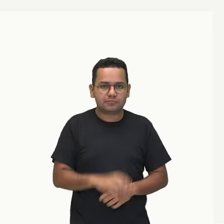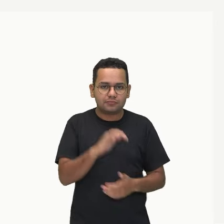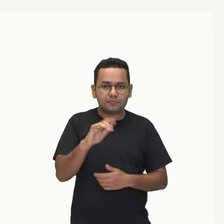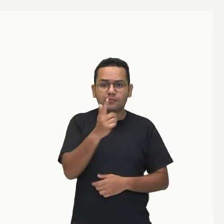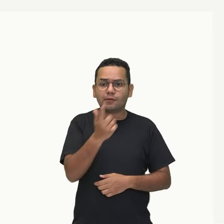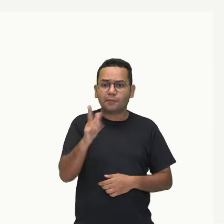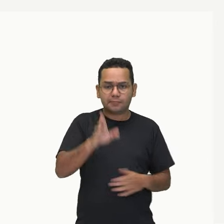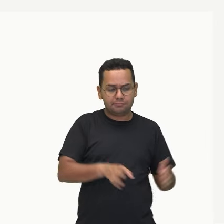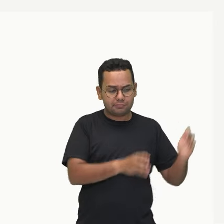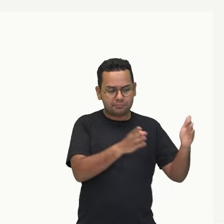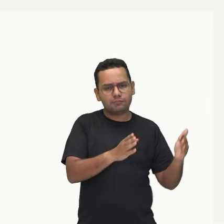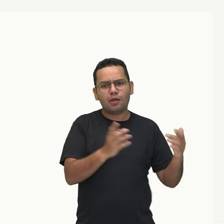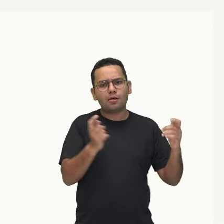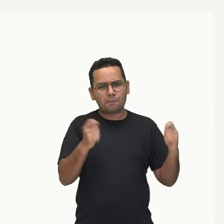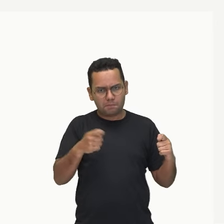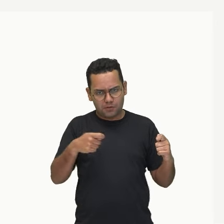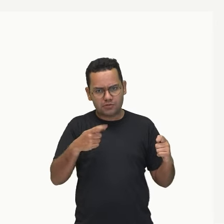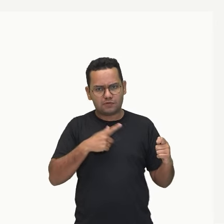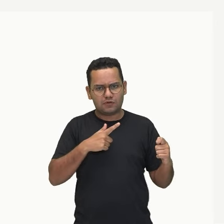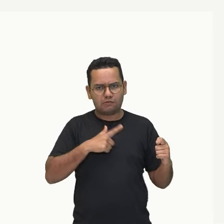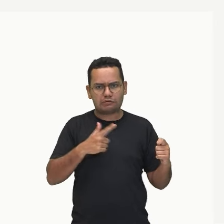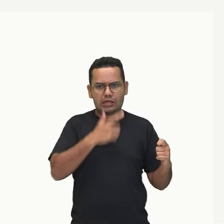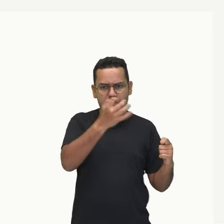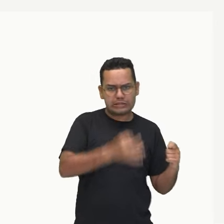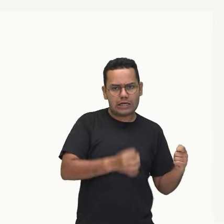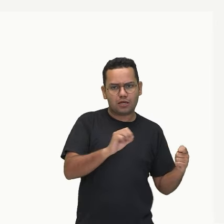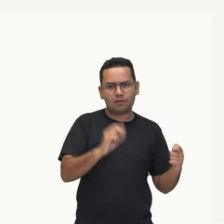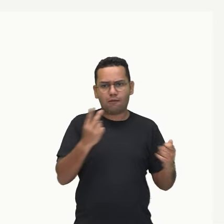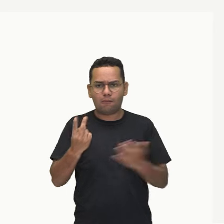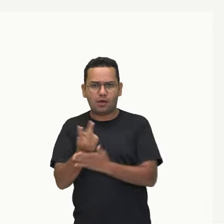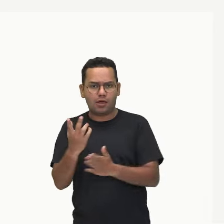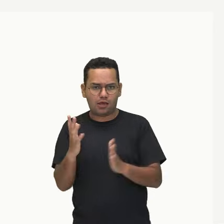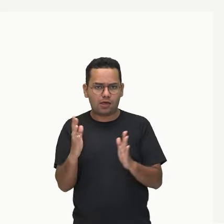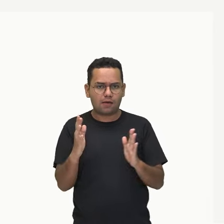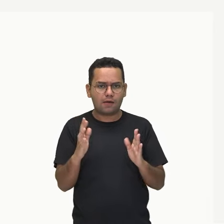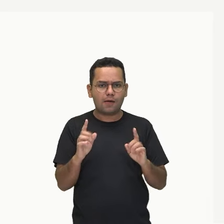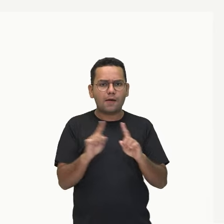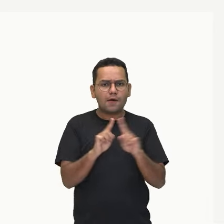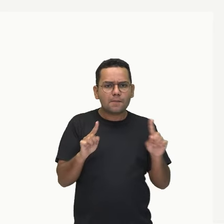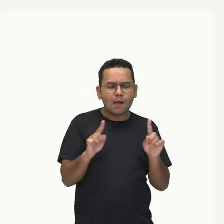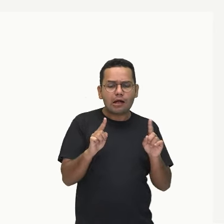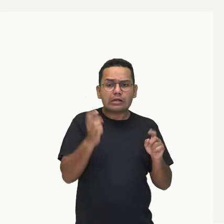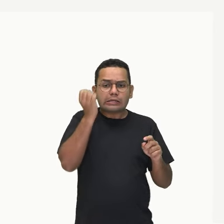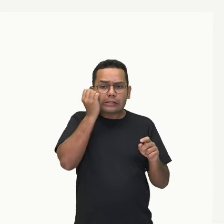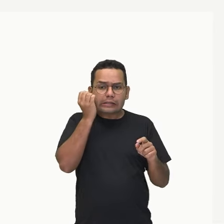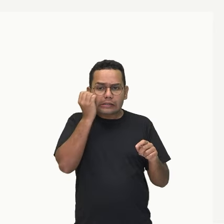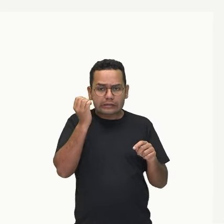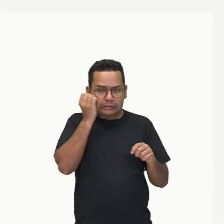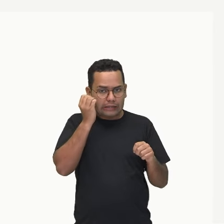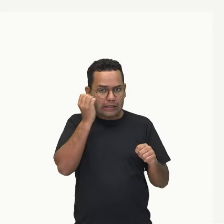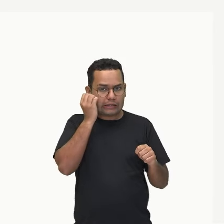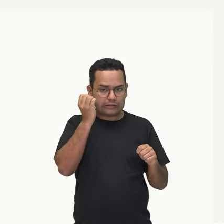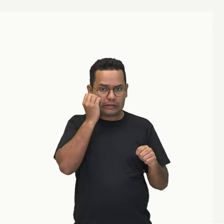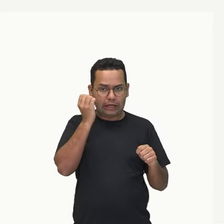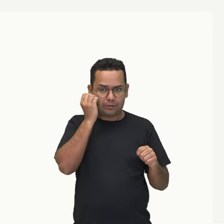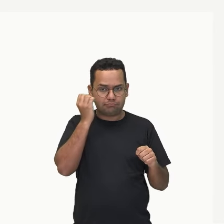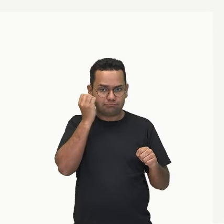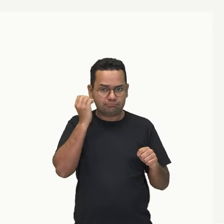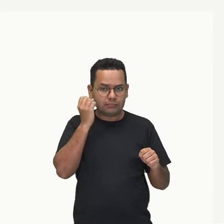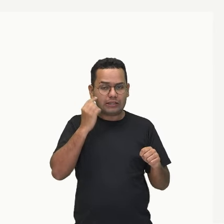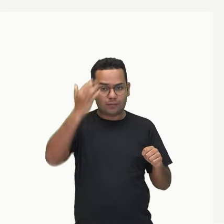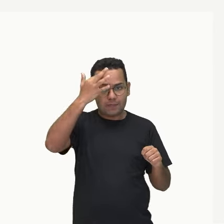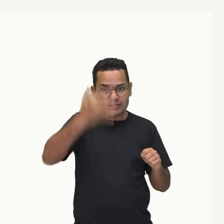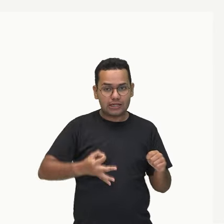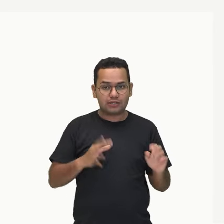é falível e aproximadamente exato. Olha só, eu posso ter uma certeza aqui, porque eu